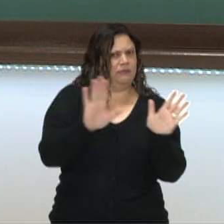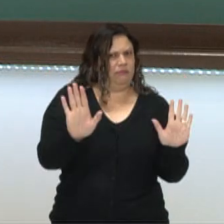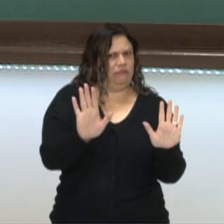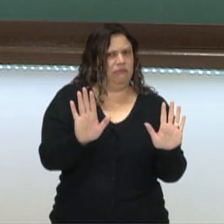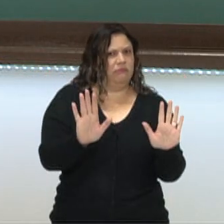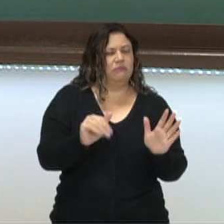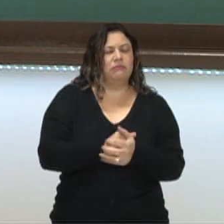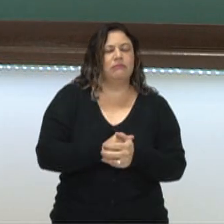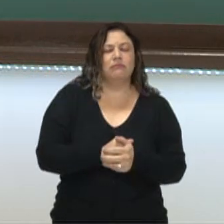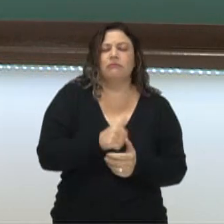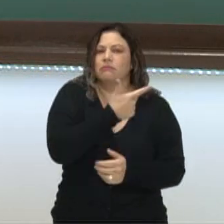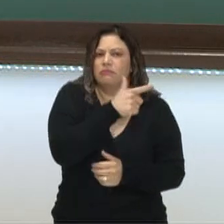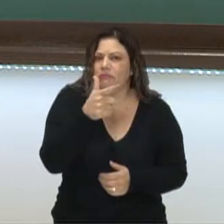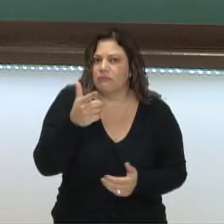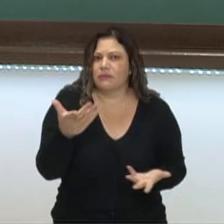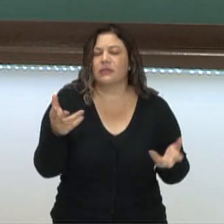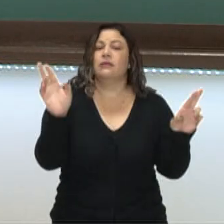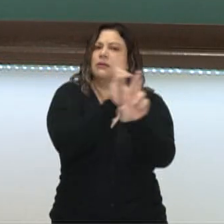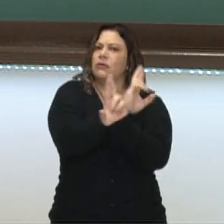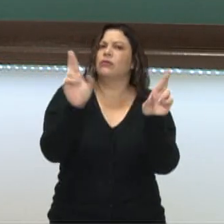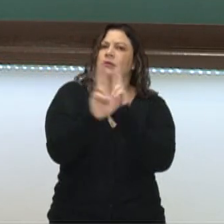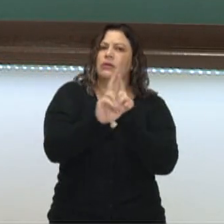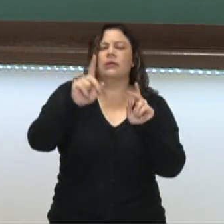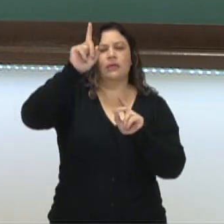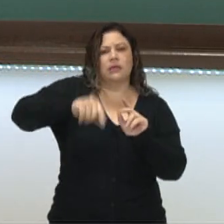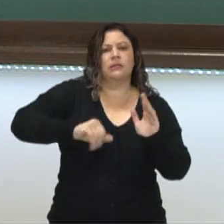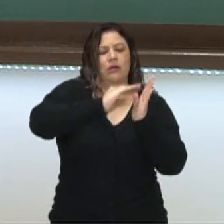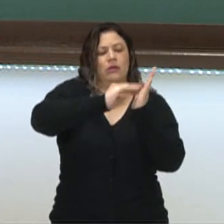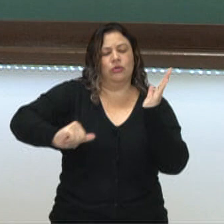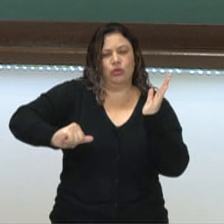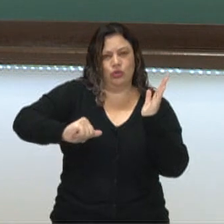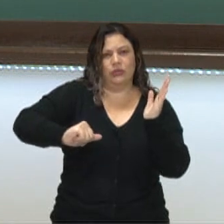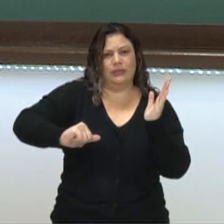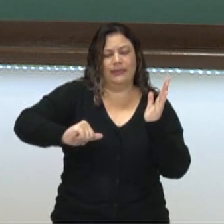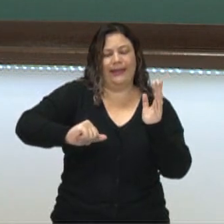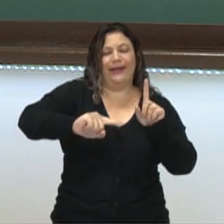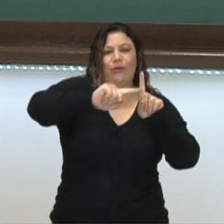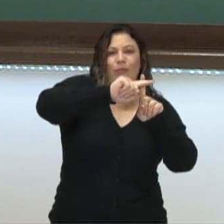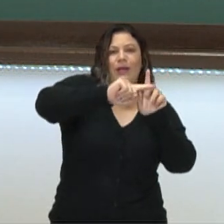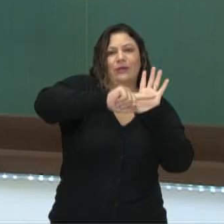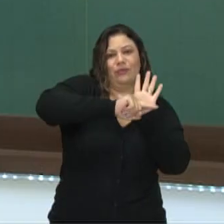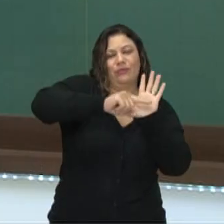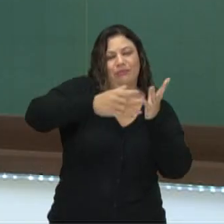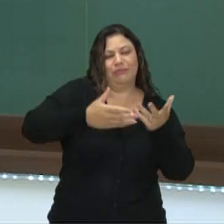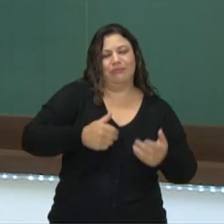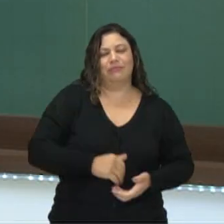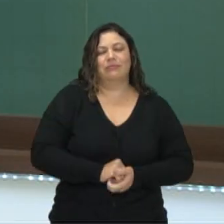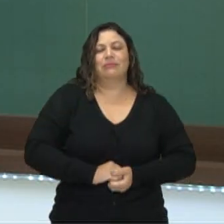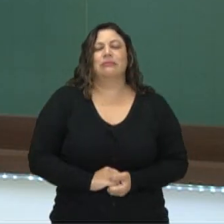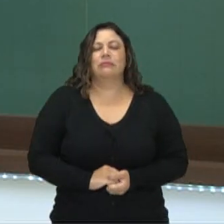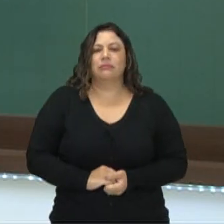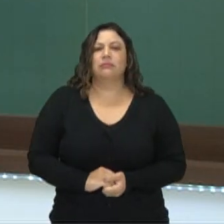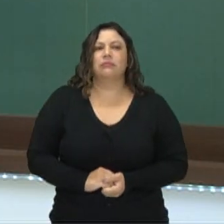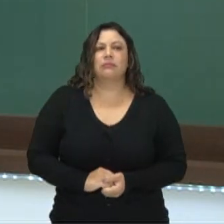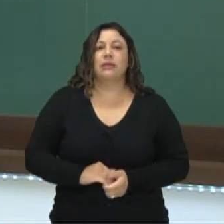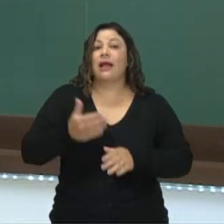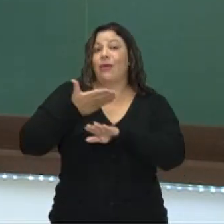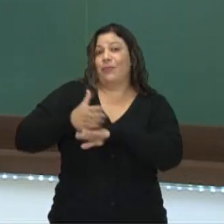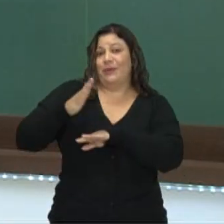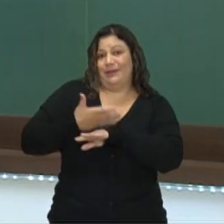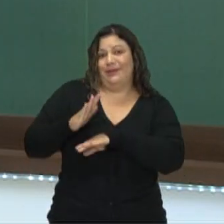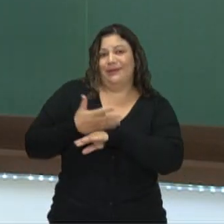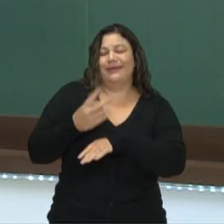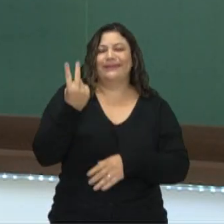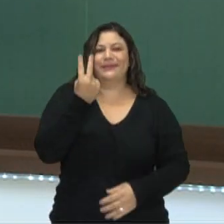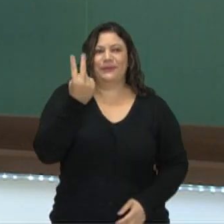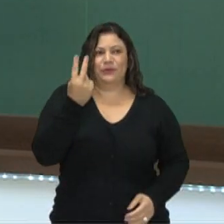que, né, a relação é como se fosse essa mesma, tirar o sinal do número, beleza? Vamos para o praticando 2.